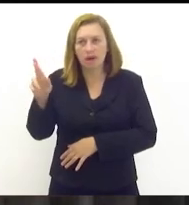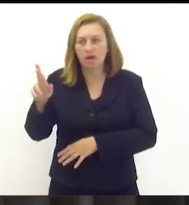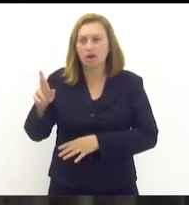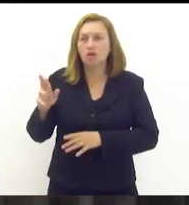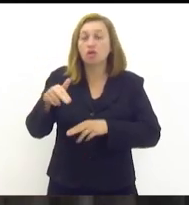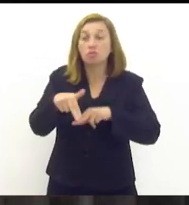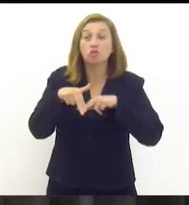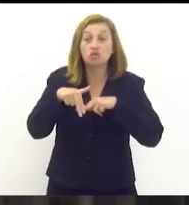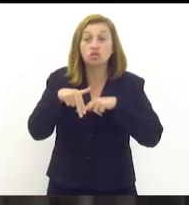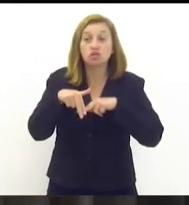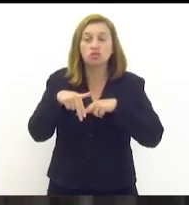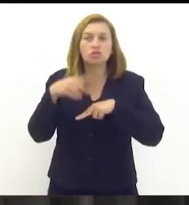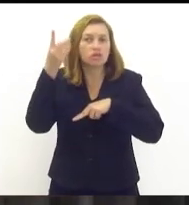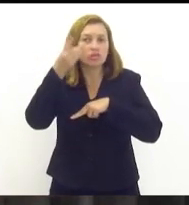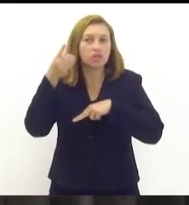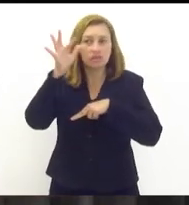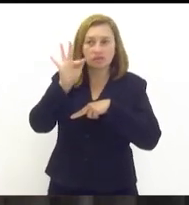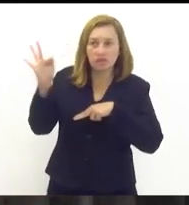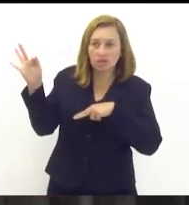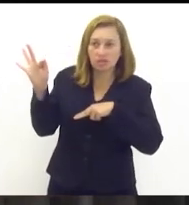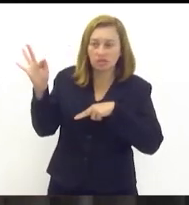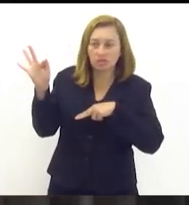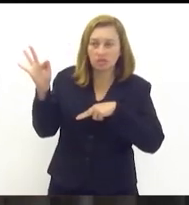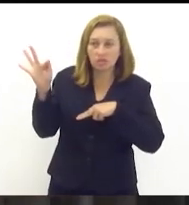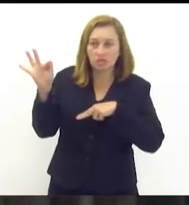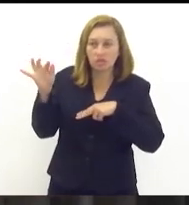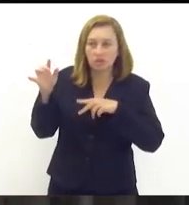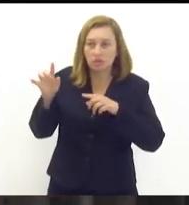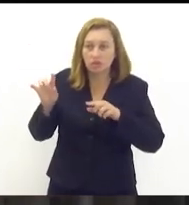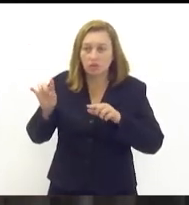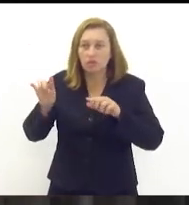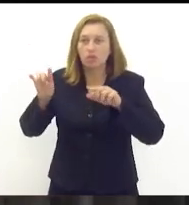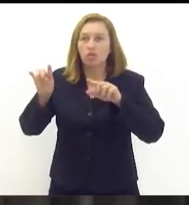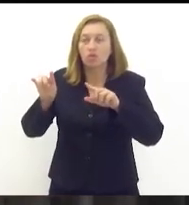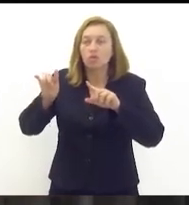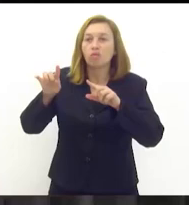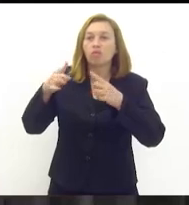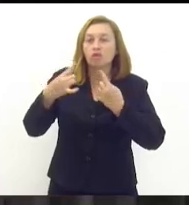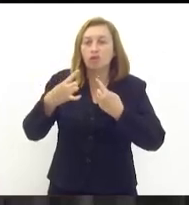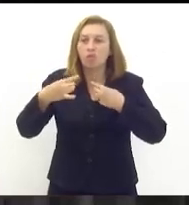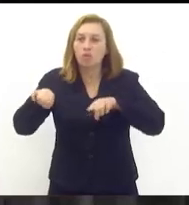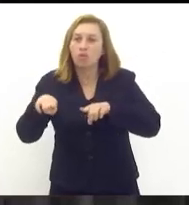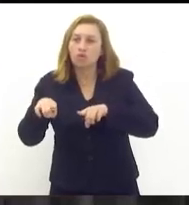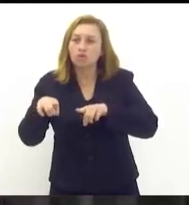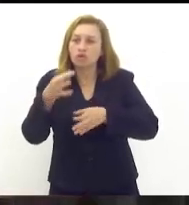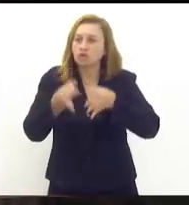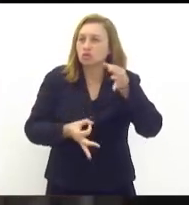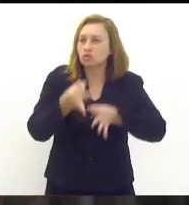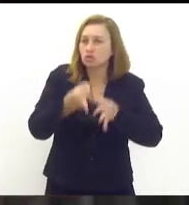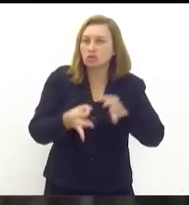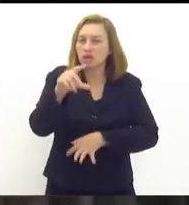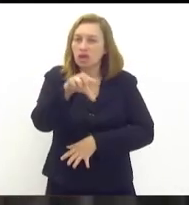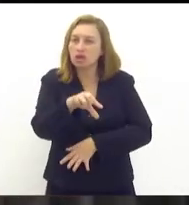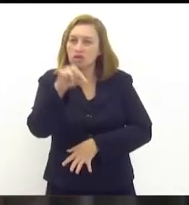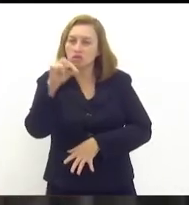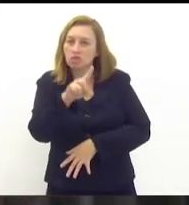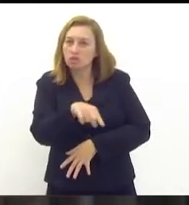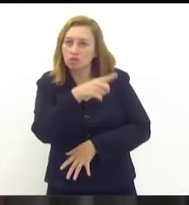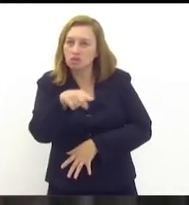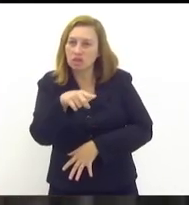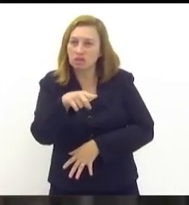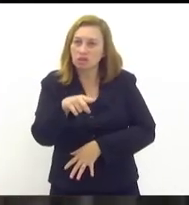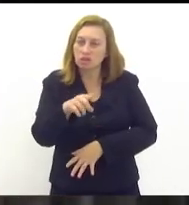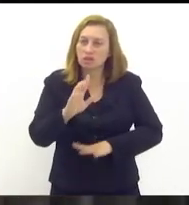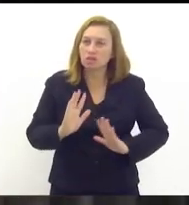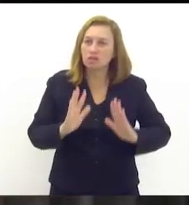motivo alegado foi que o deputado federal afrontou o judiciário ao criticar a decisão do cancelamento do evento político